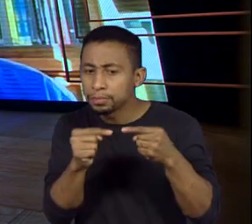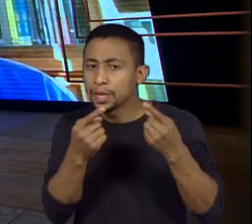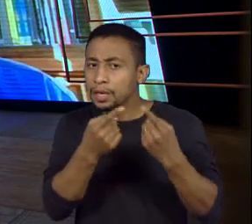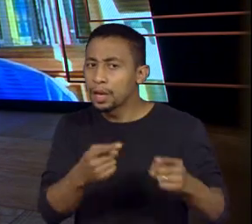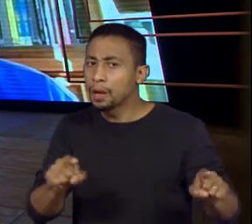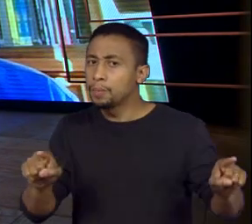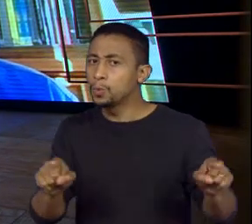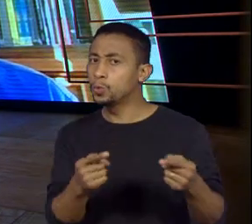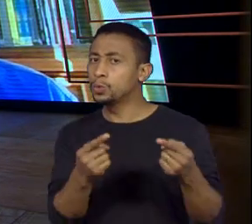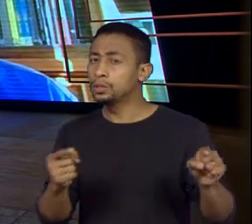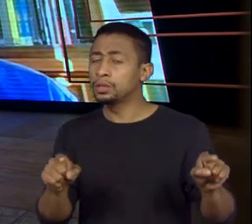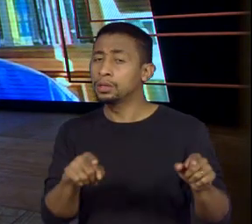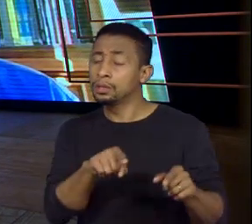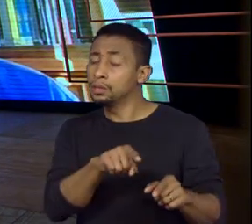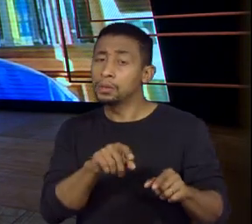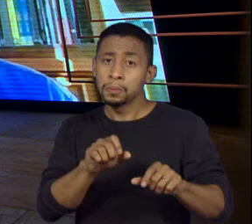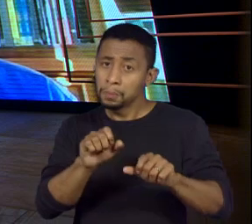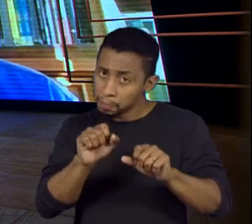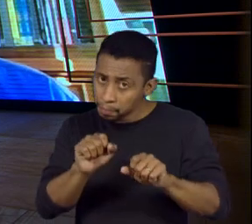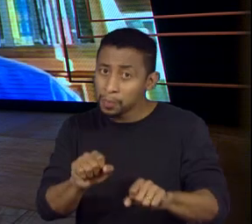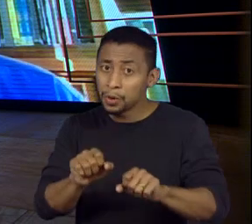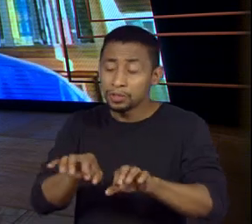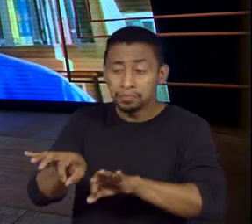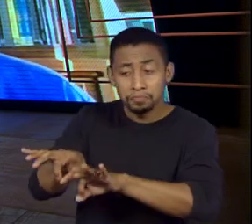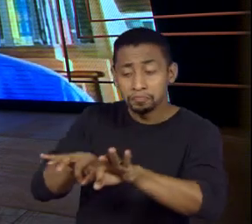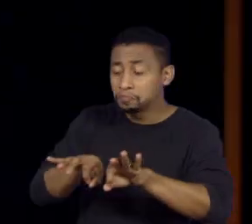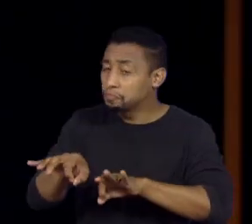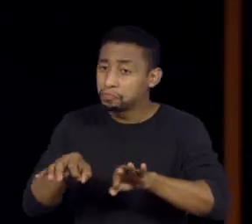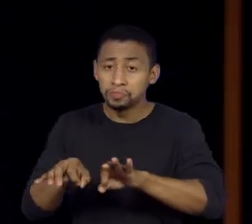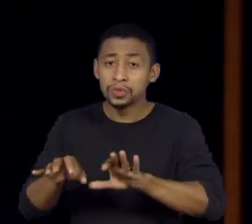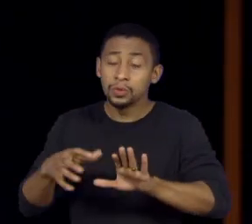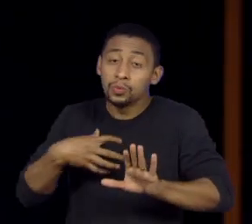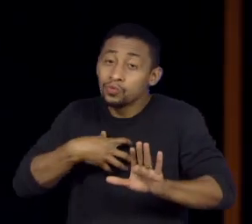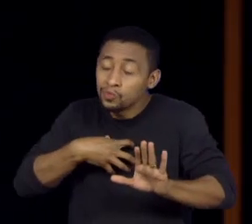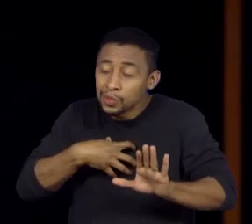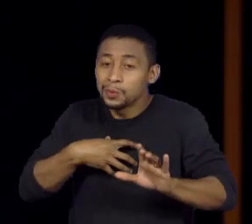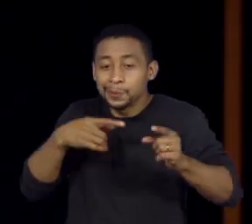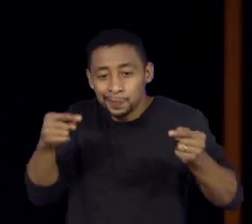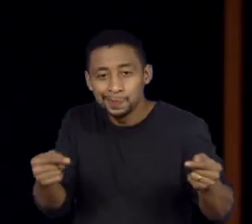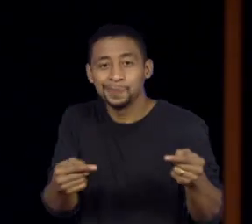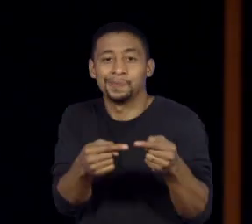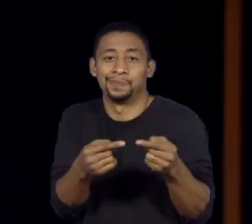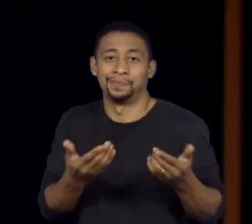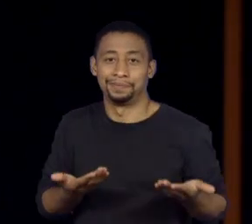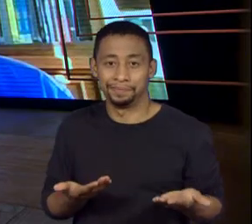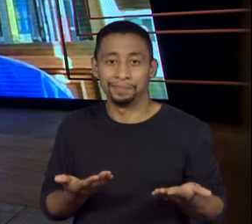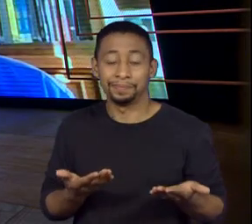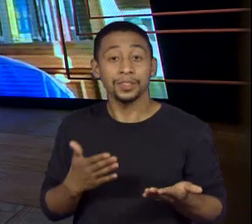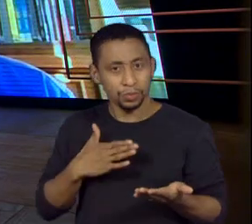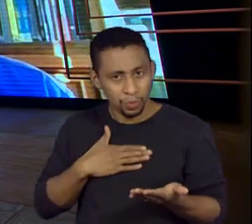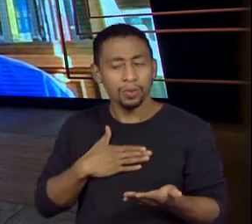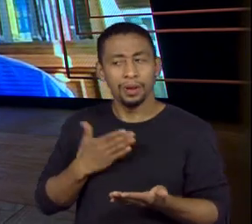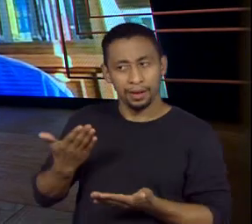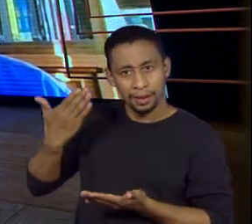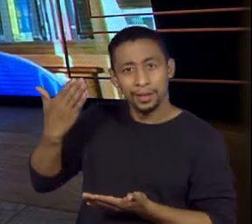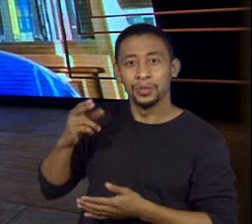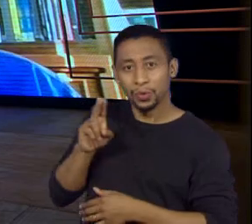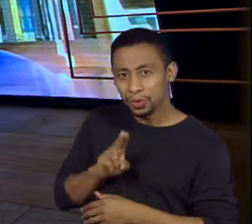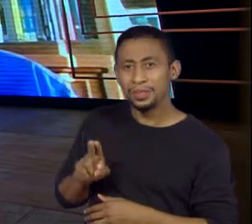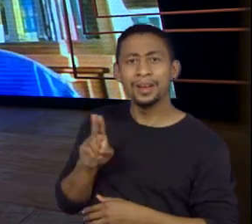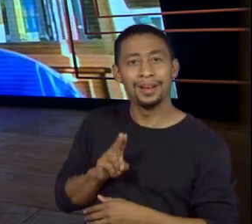conteúdo, ele pode utilizar a técnica mais apropriada, né? Eu já usei